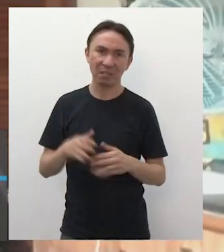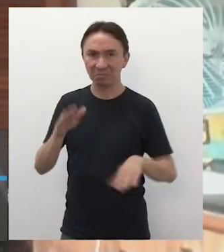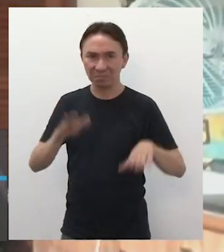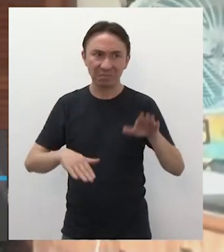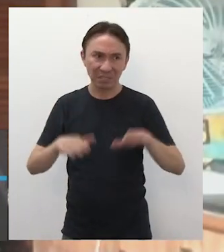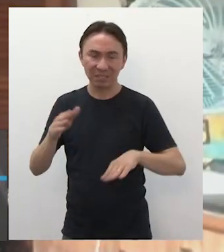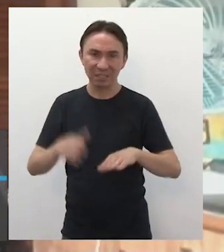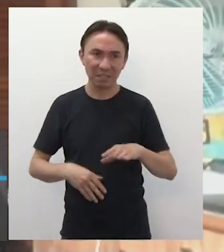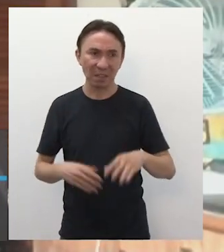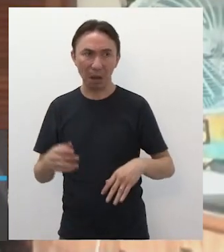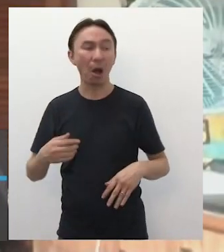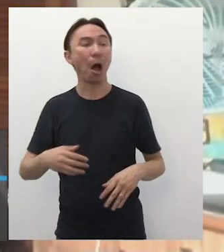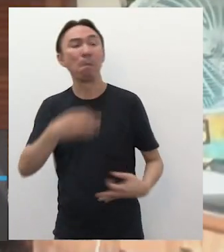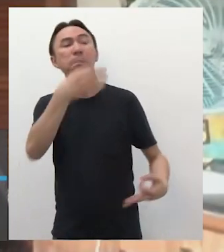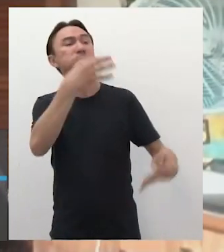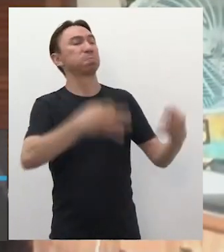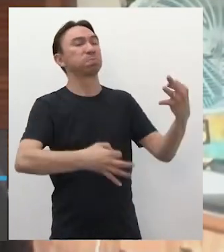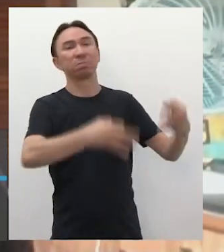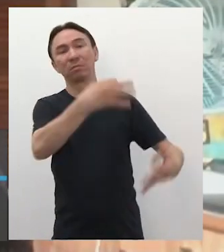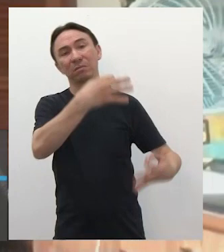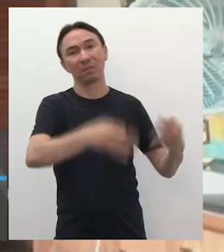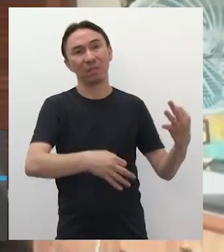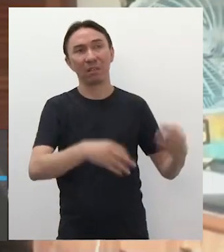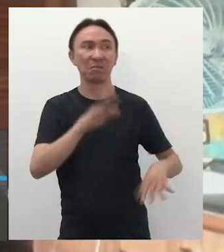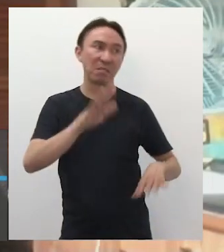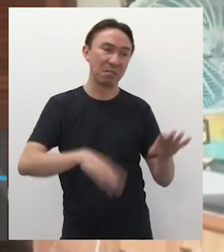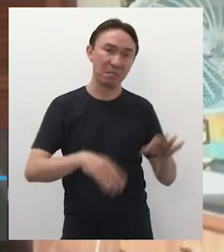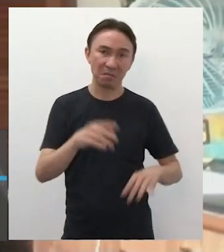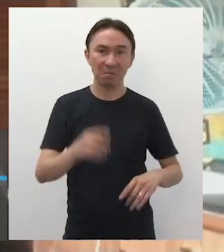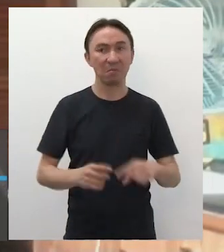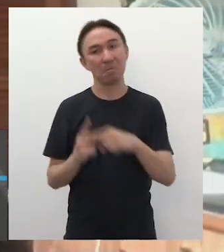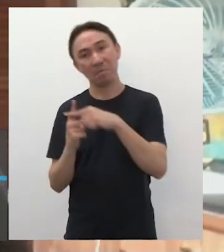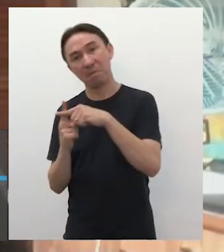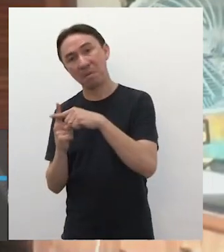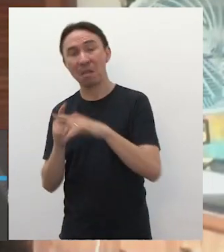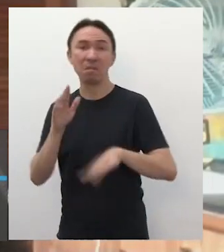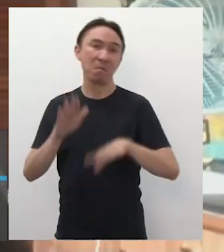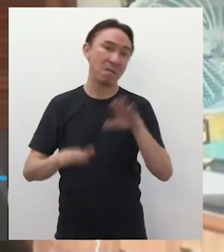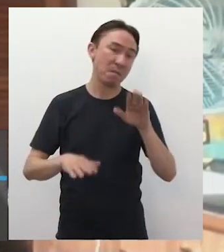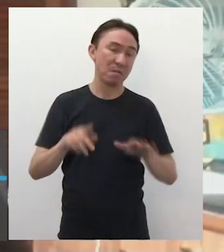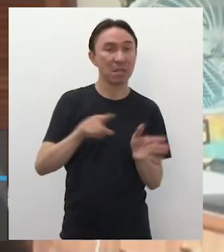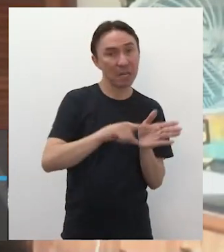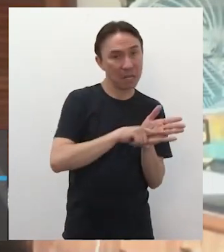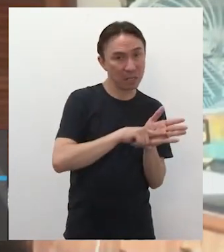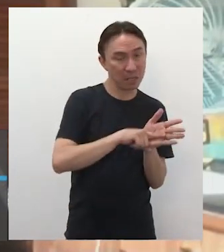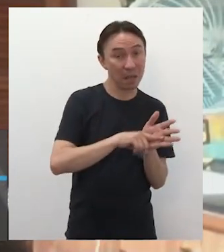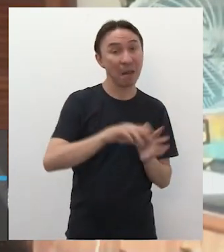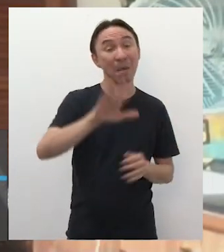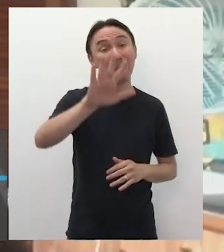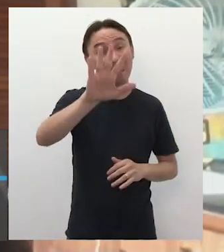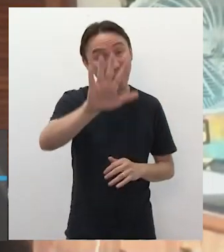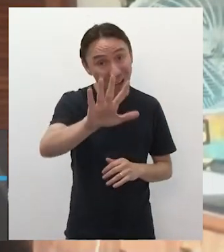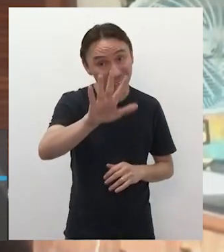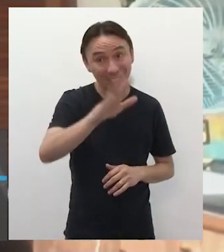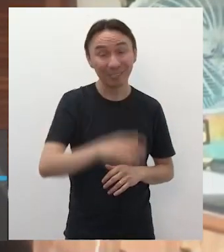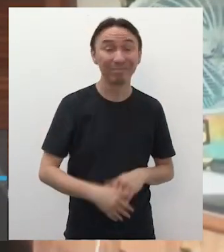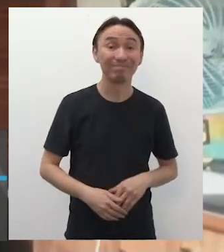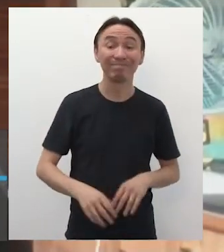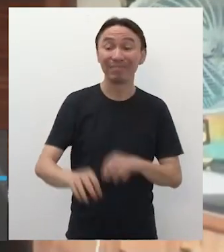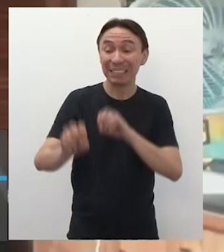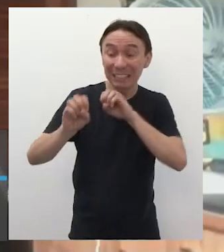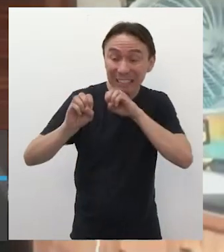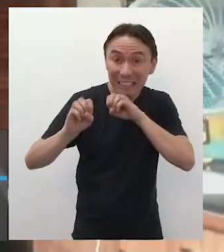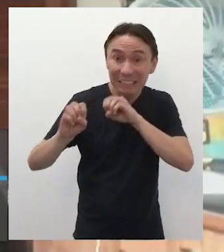negativo, mas emitindo juízo de valor. Isso não é positivo do ponto de vista educativo, do ponto de